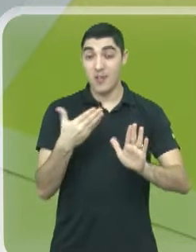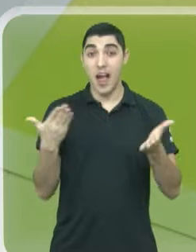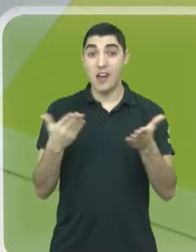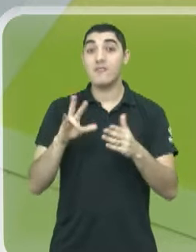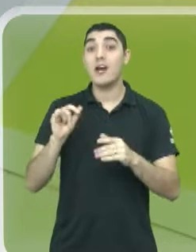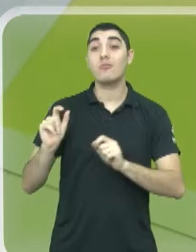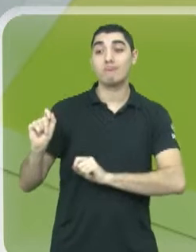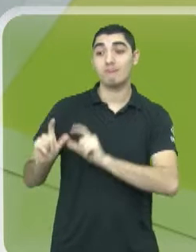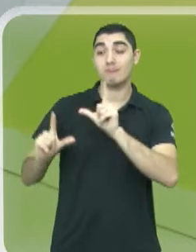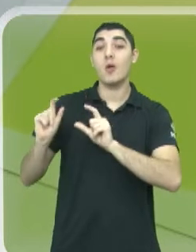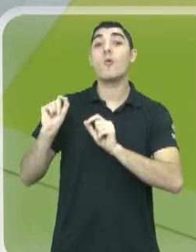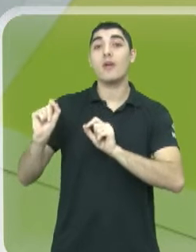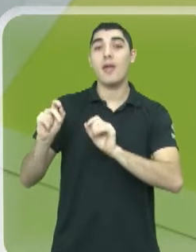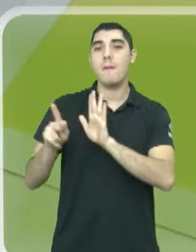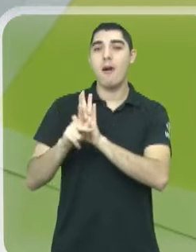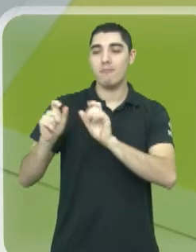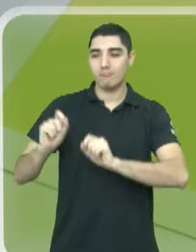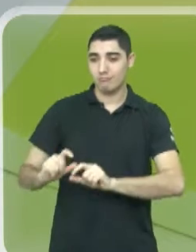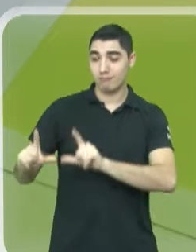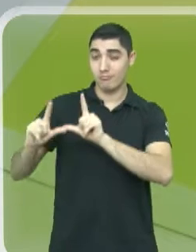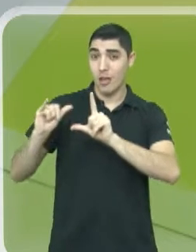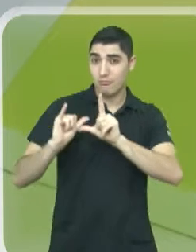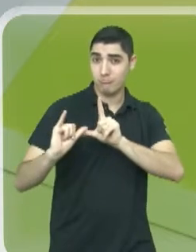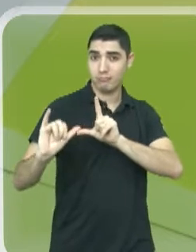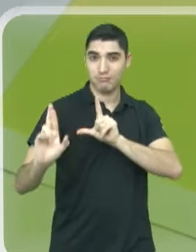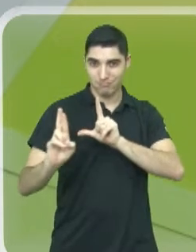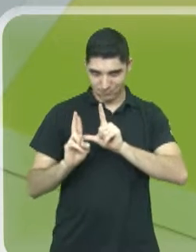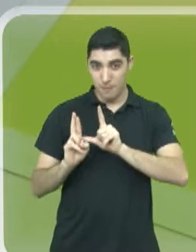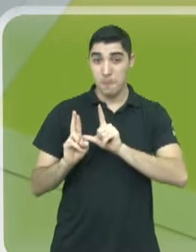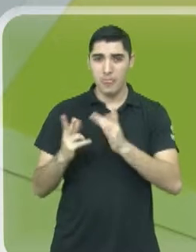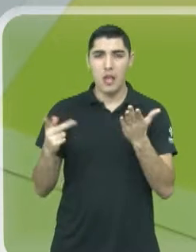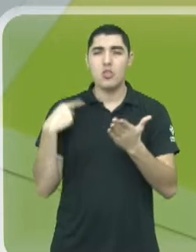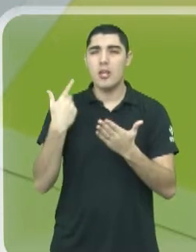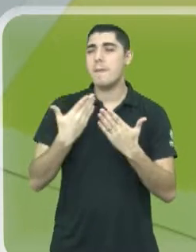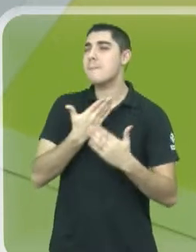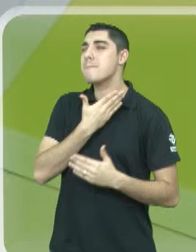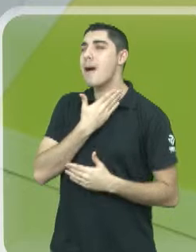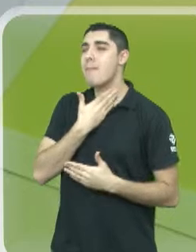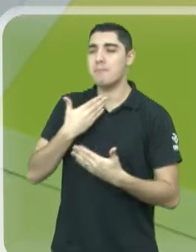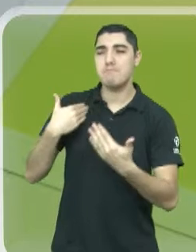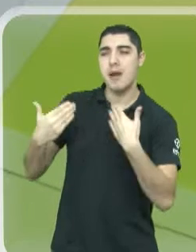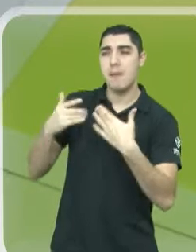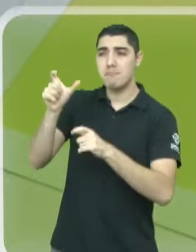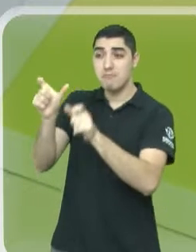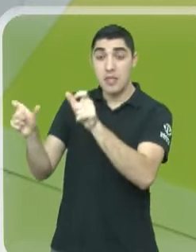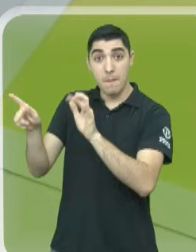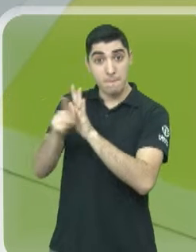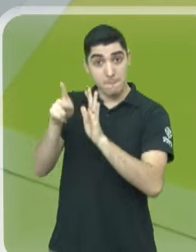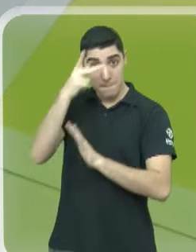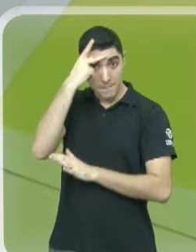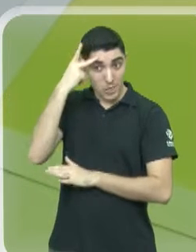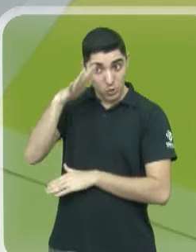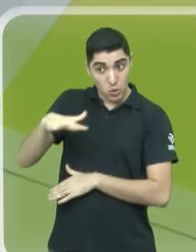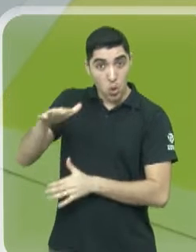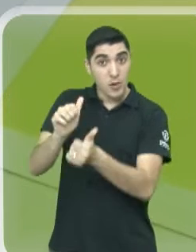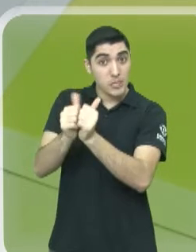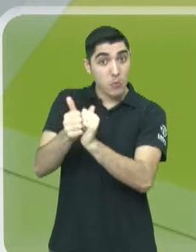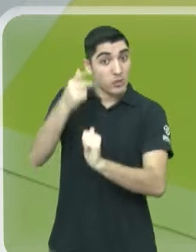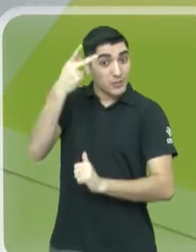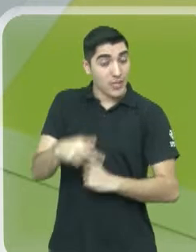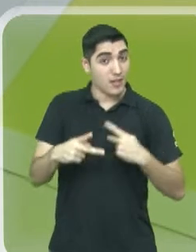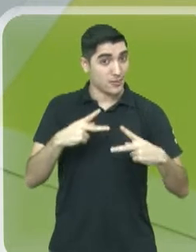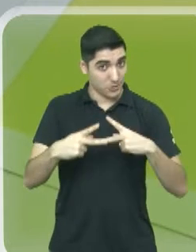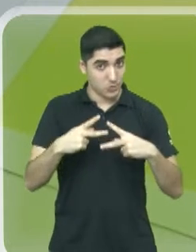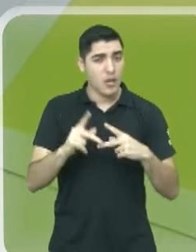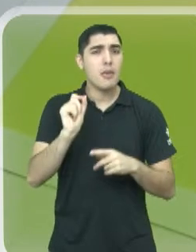o quadro De Tabela, que é um bate-papo bem descontraído com personalidades esportivas aqui da nossa cidade. E